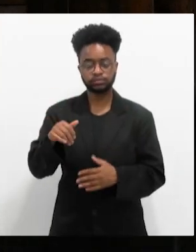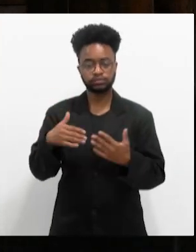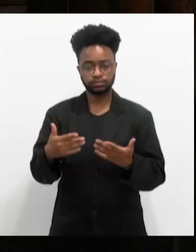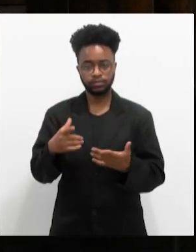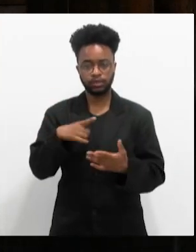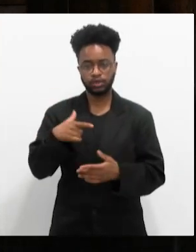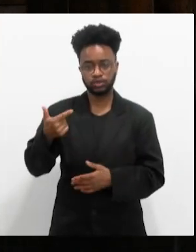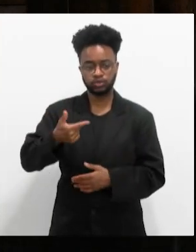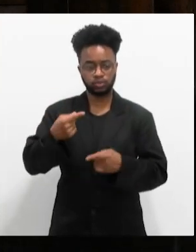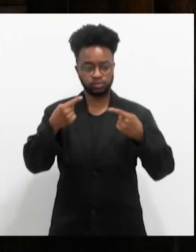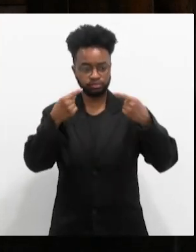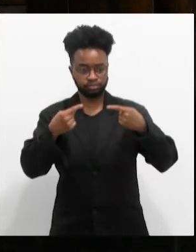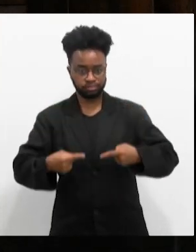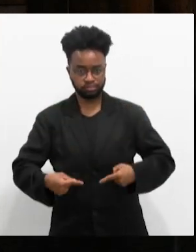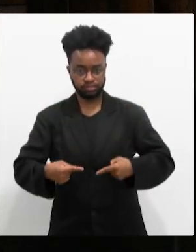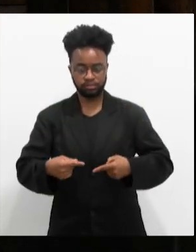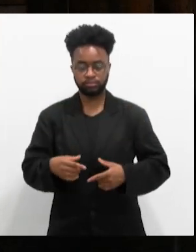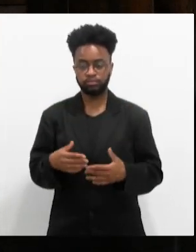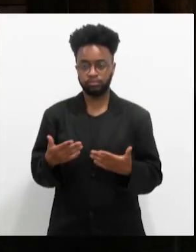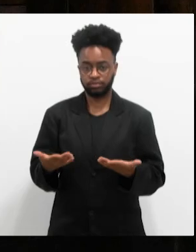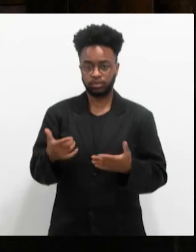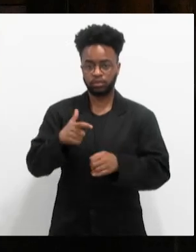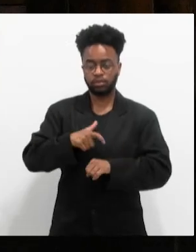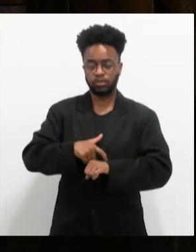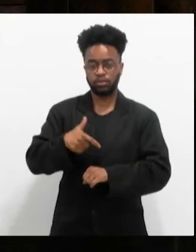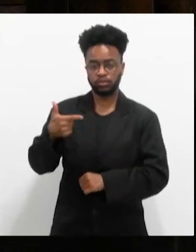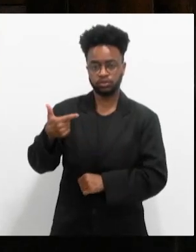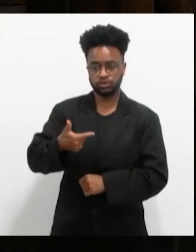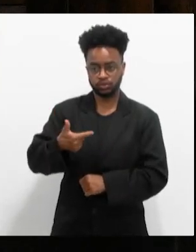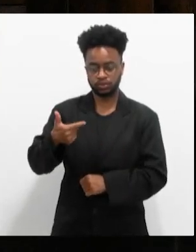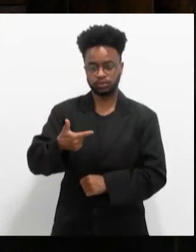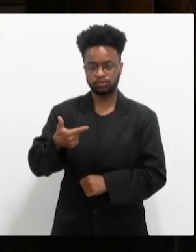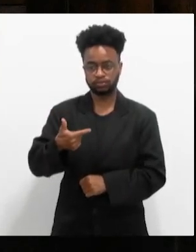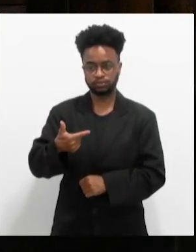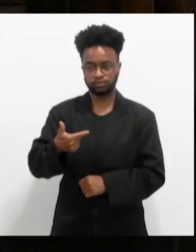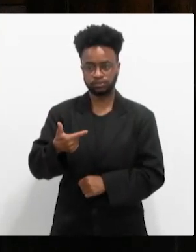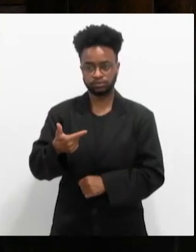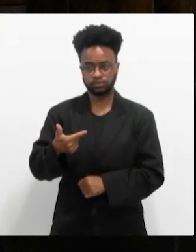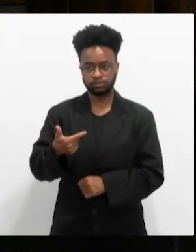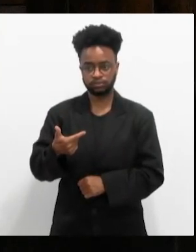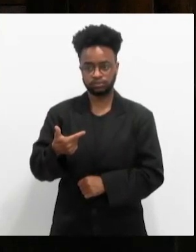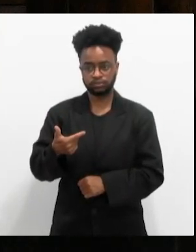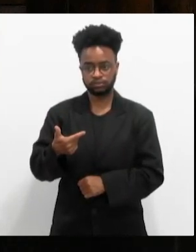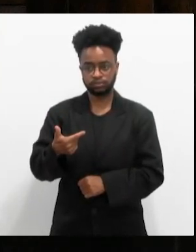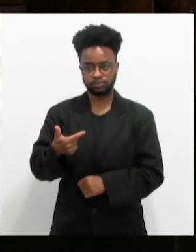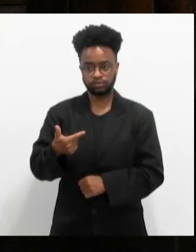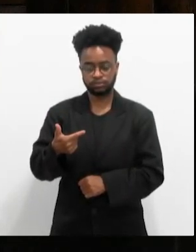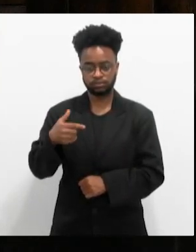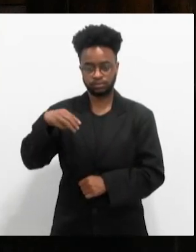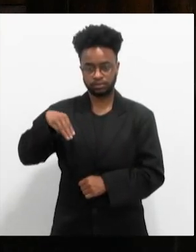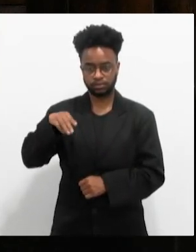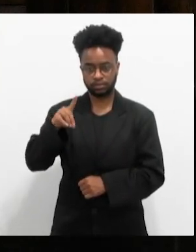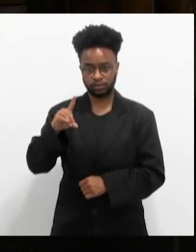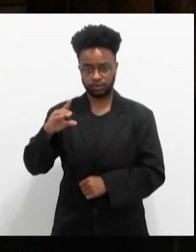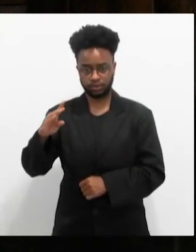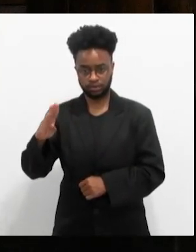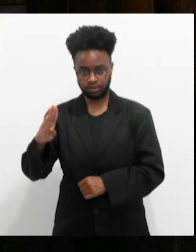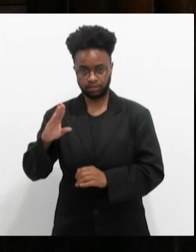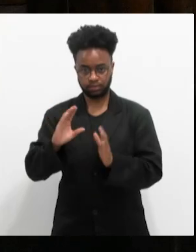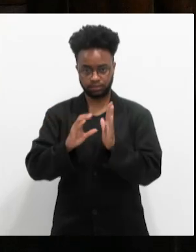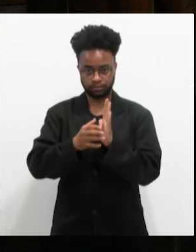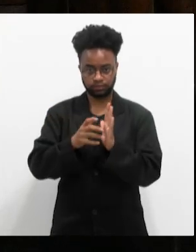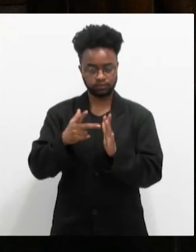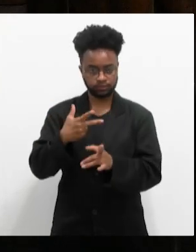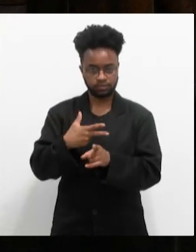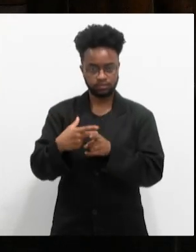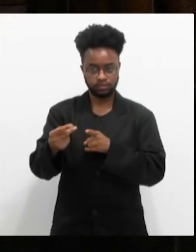segundo turno. E no segundo turno, então estava no MDB, venceu o